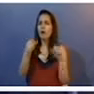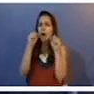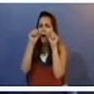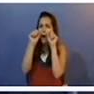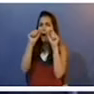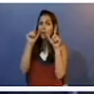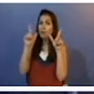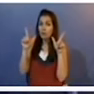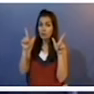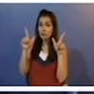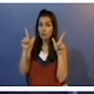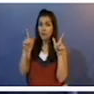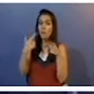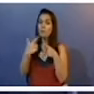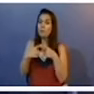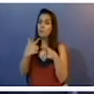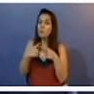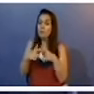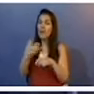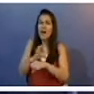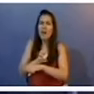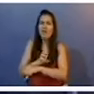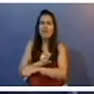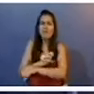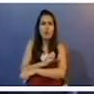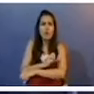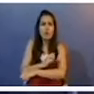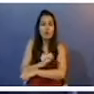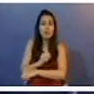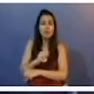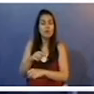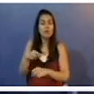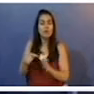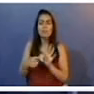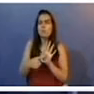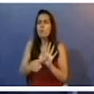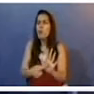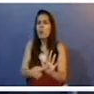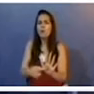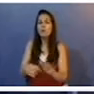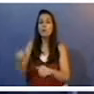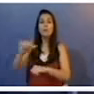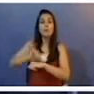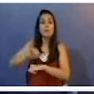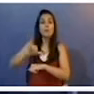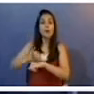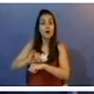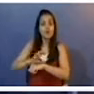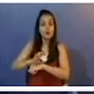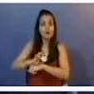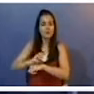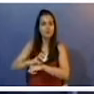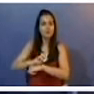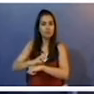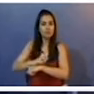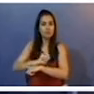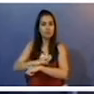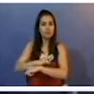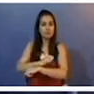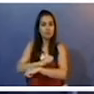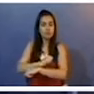atentos a isso, pois a ferrugem ela indica que os metais eles foram corroídos e a sua